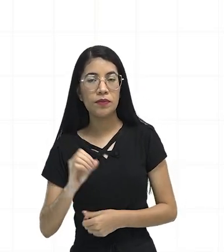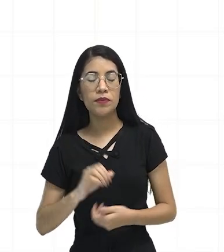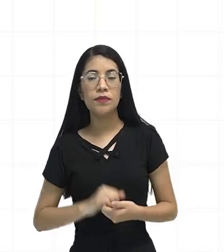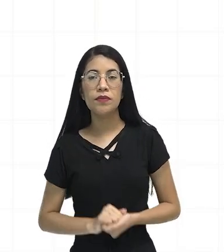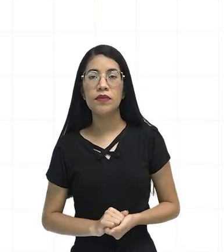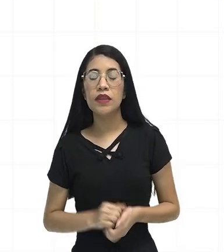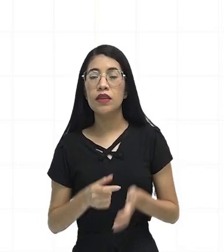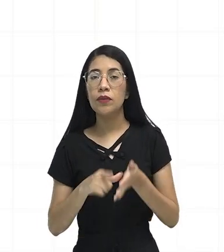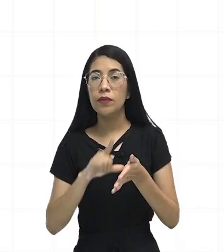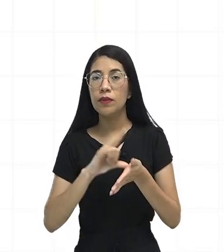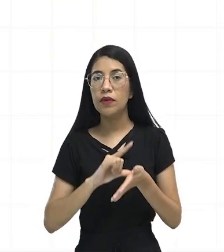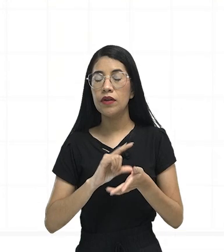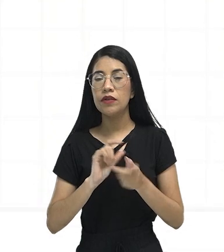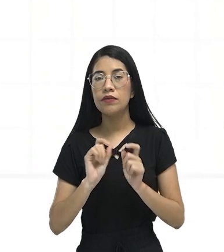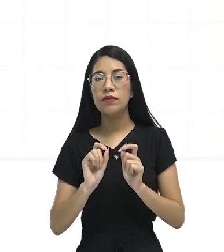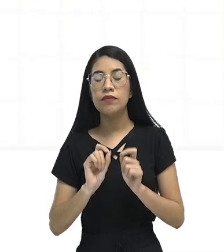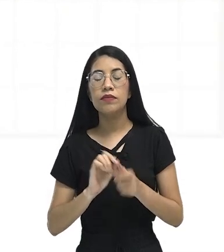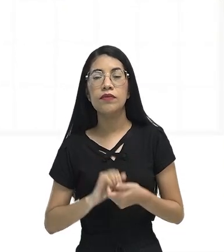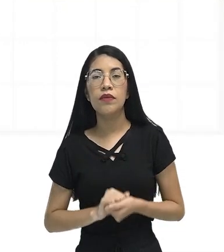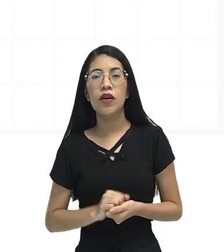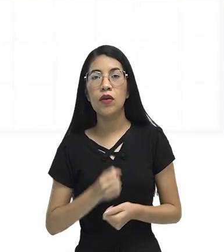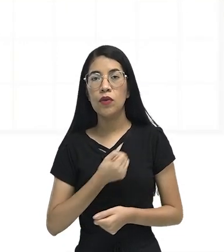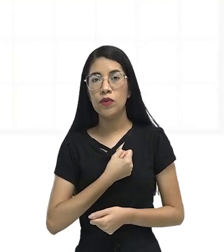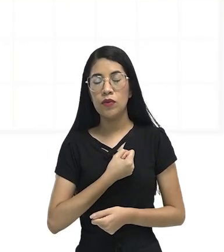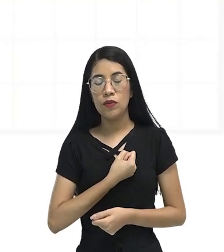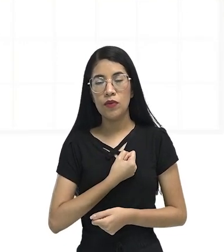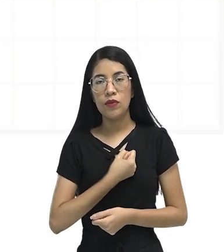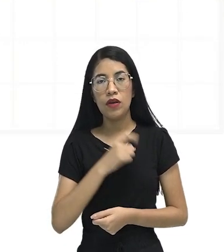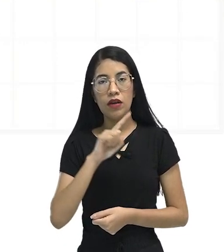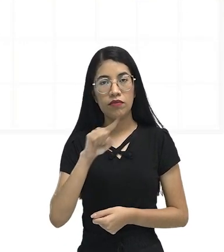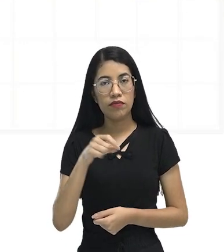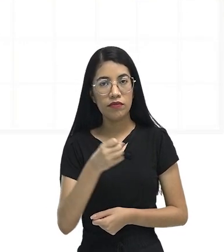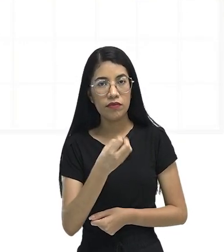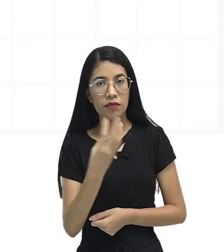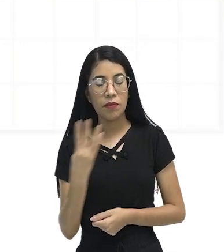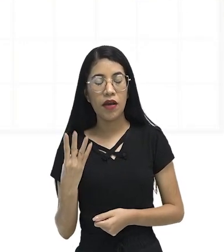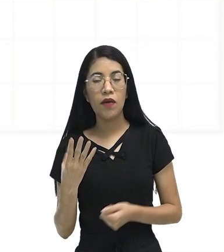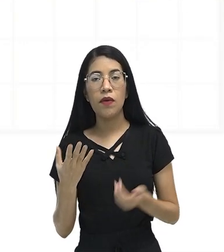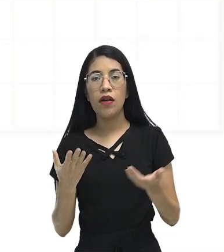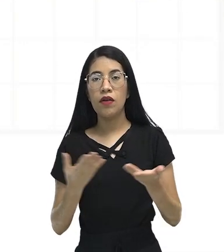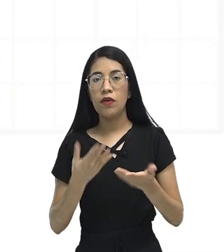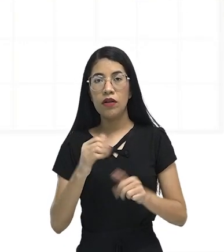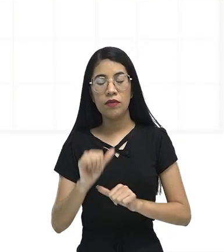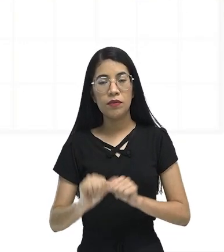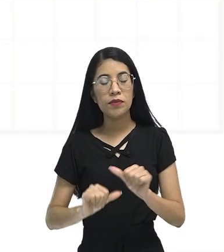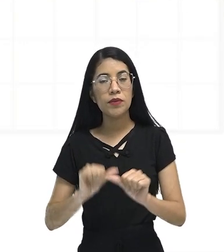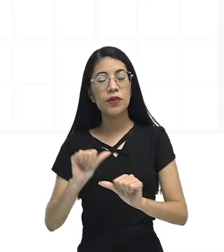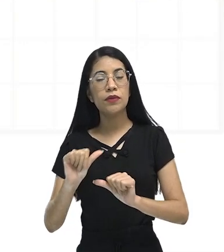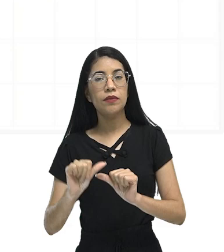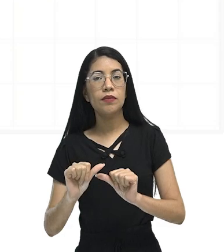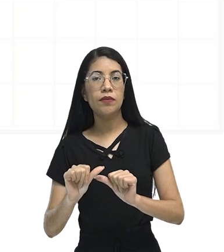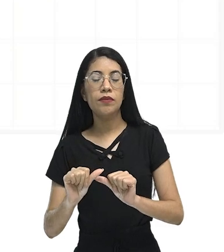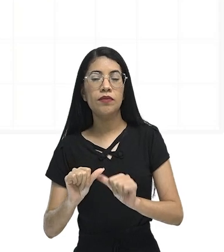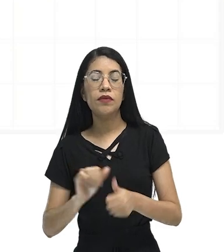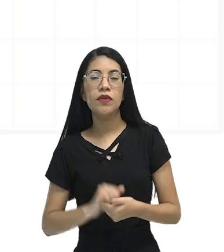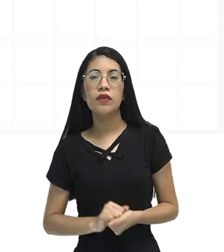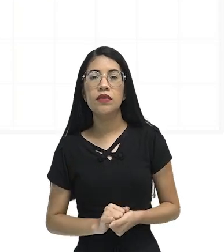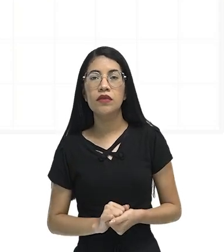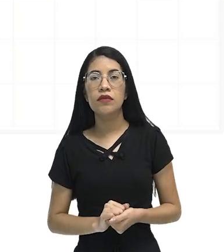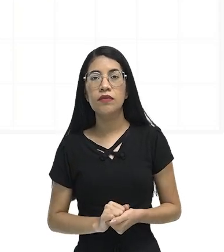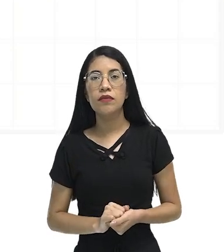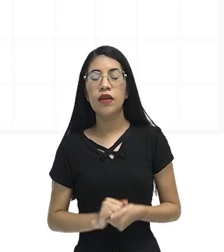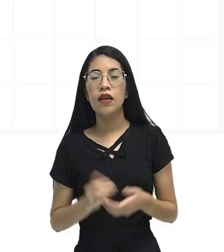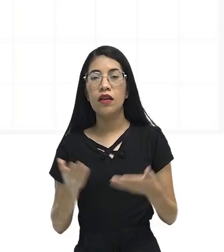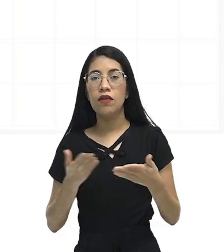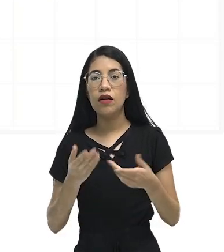que era o número decimal, agora eu tenho ele na sua